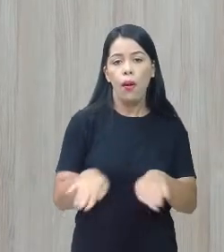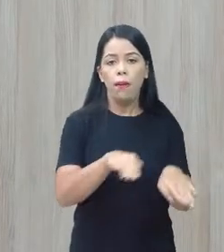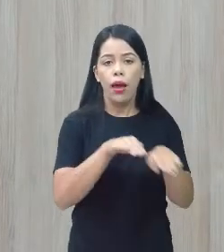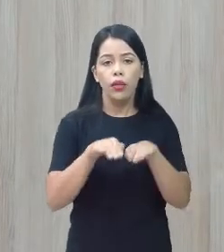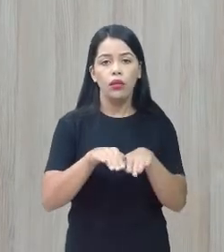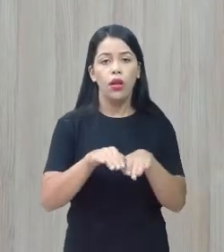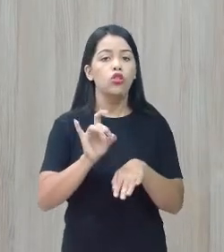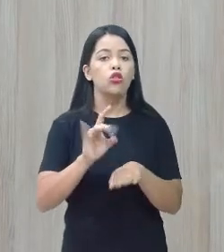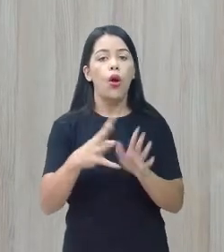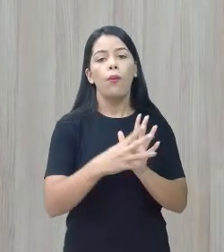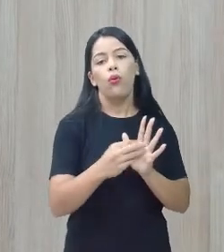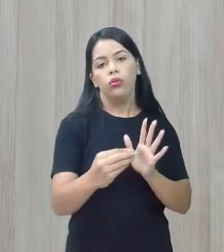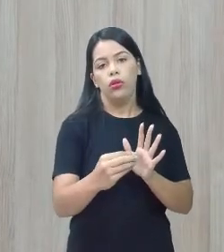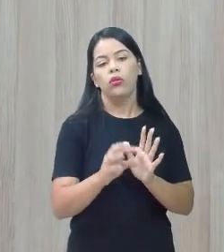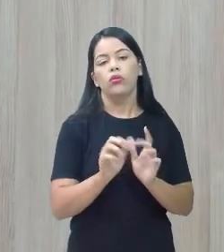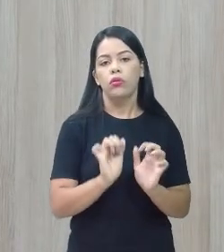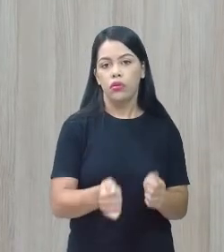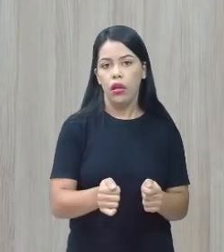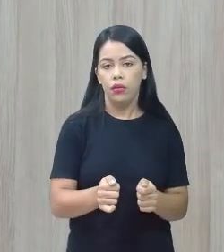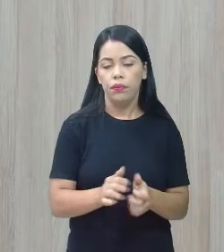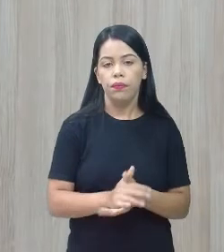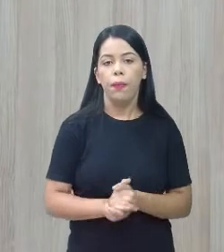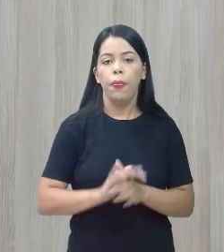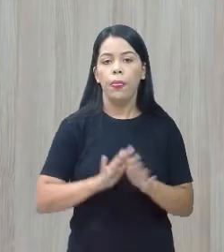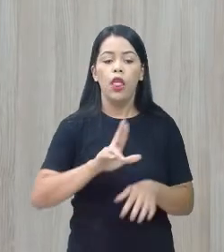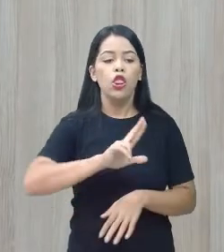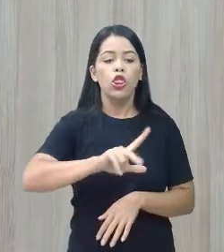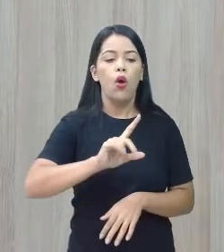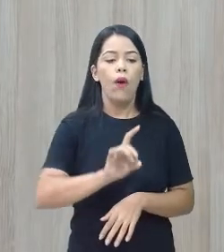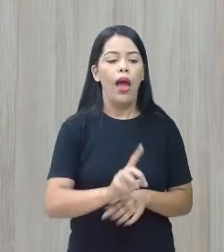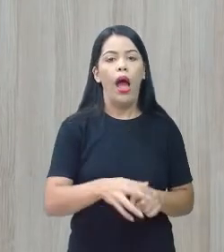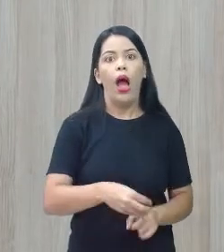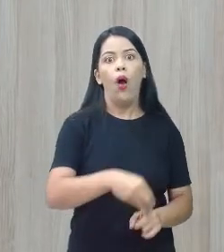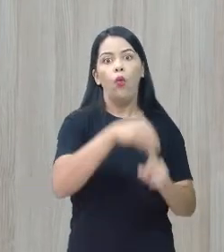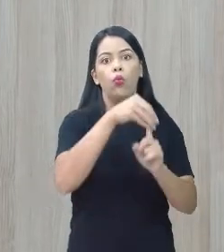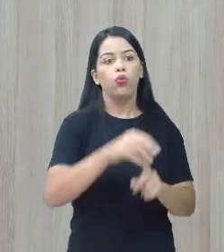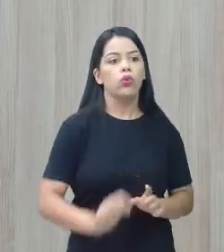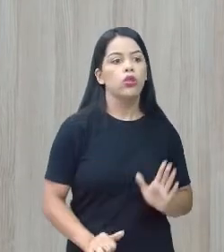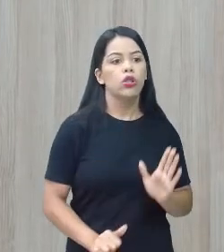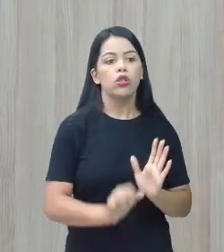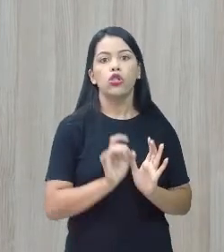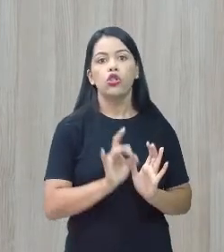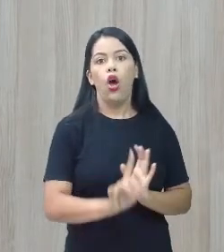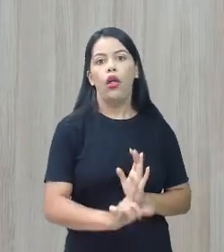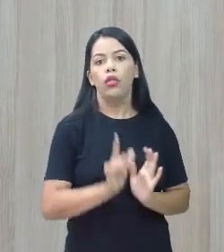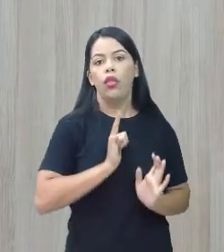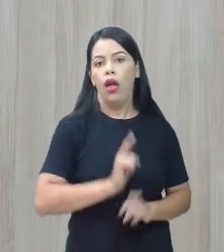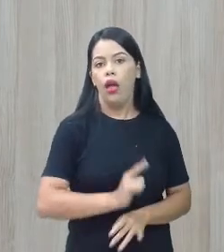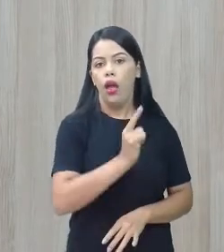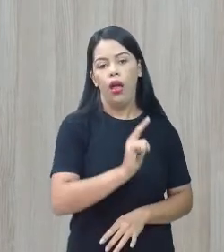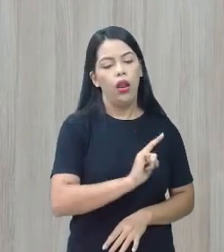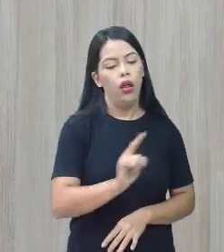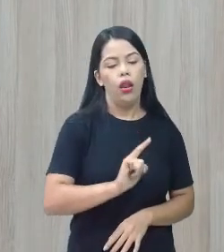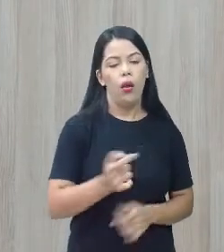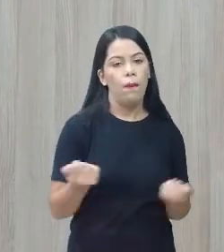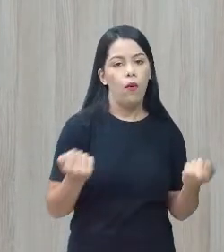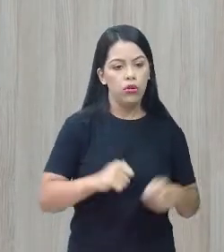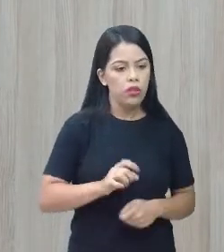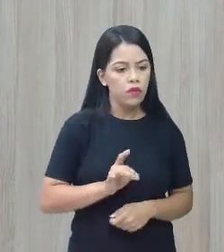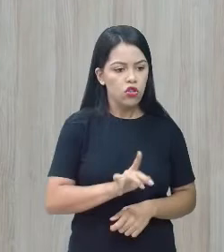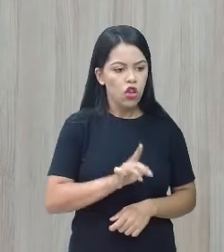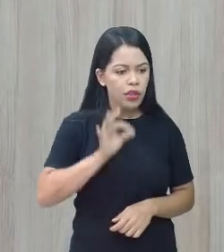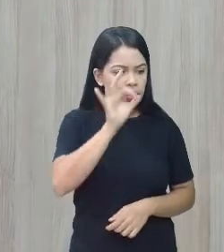somente um modelo, tá? Ela não é a única variedade possível, nem a única variedade correta.